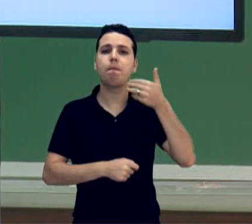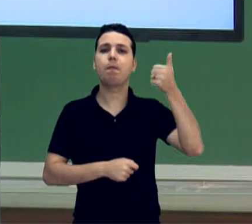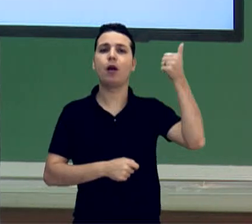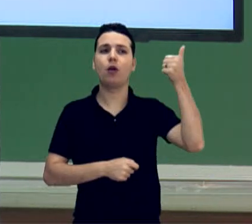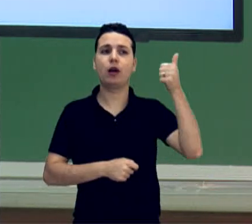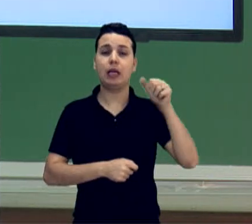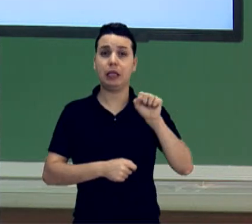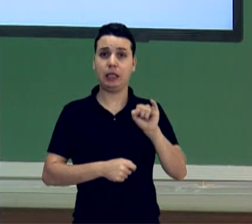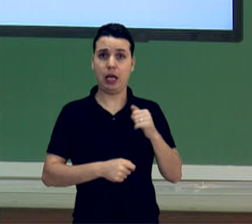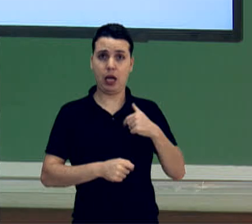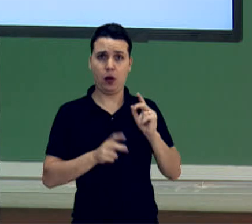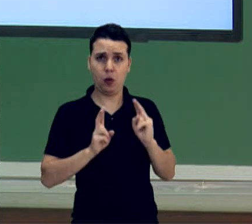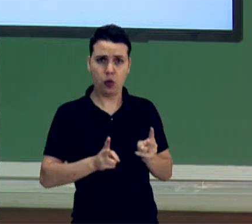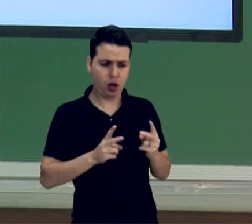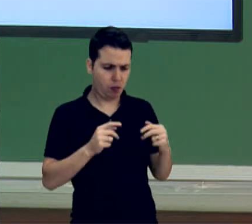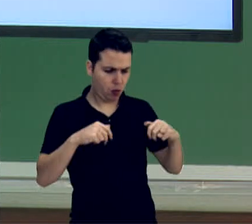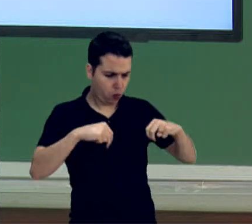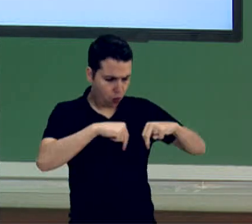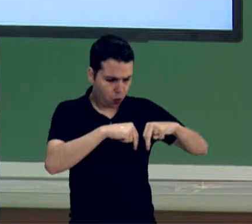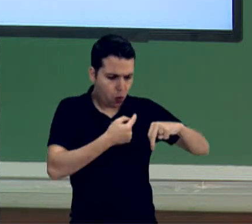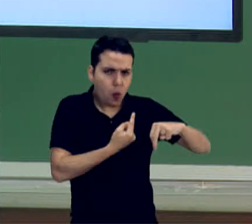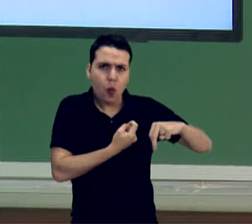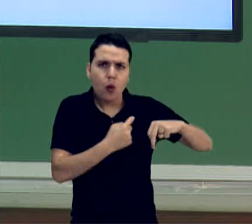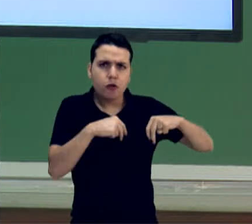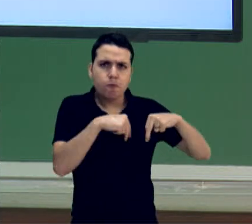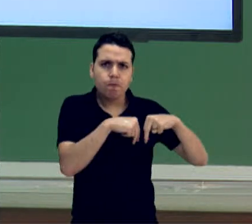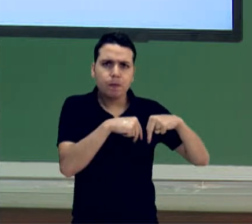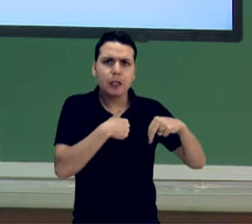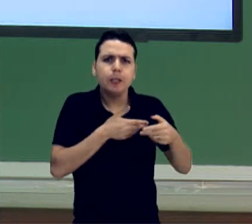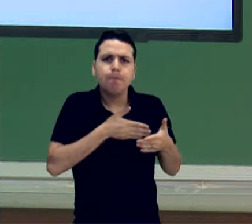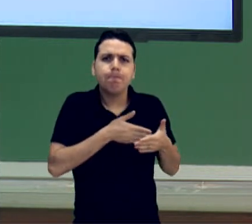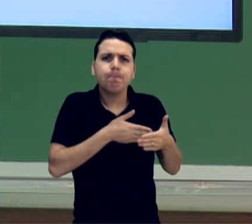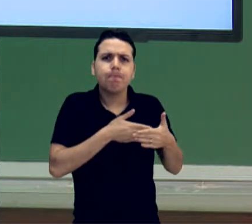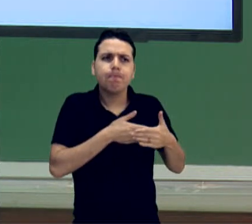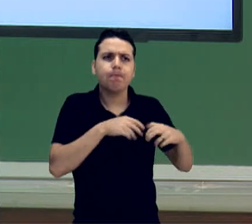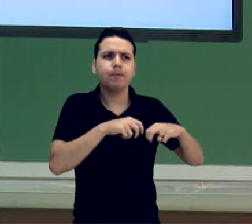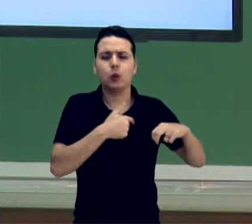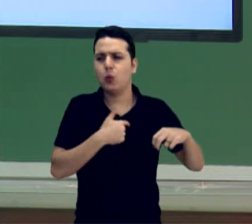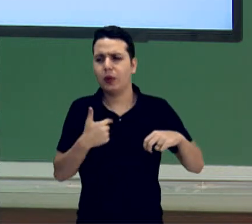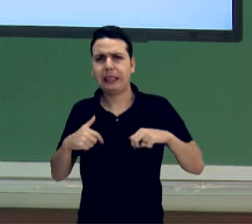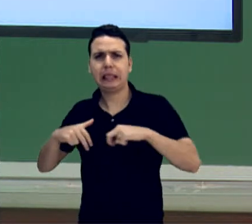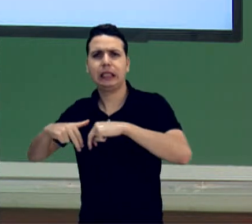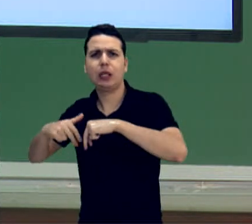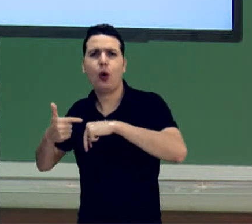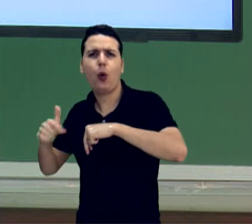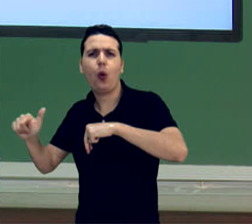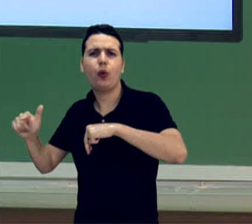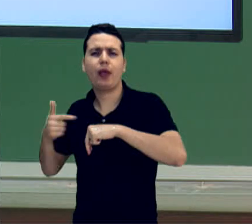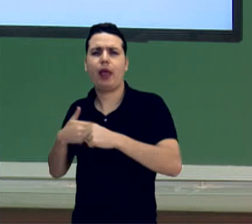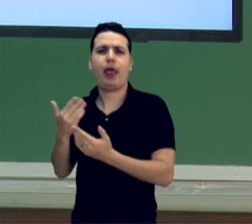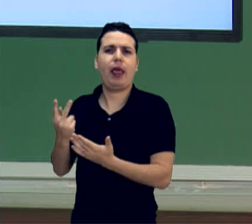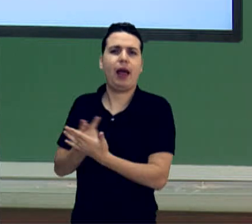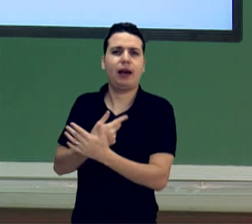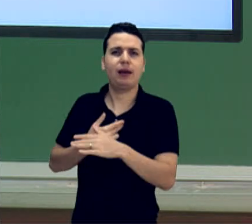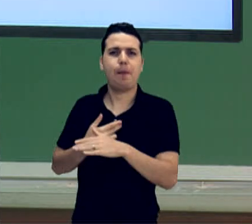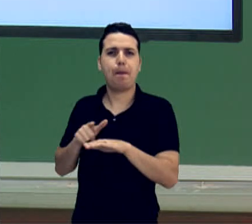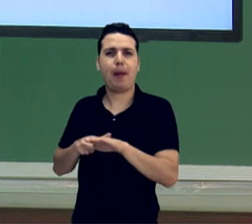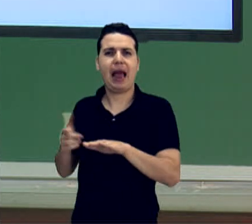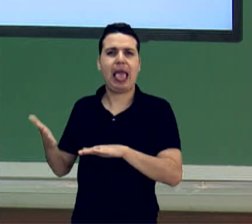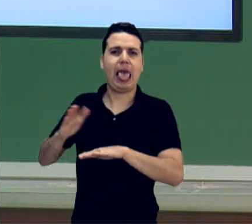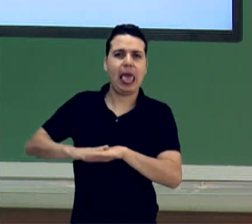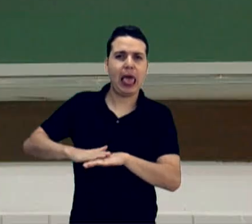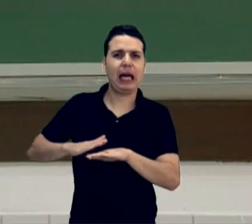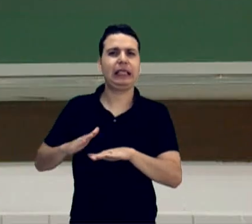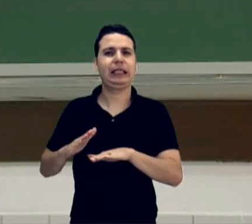só danço com uma pessoa, só sei dançar com ela, né, eu fico limitada, aí eu vou dançar com outra pessoa, vou errar, vou pisar no pé dela, não vai dar